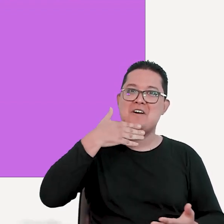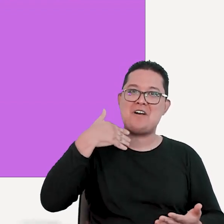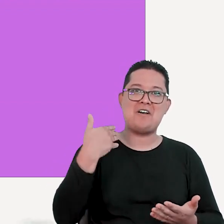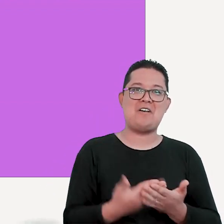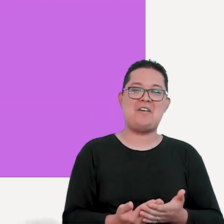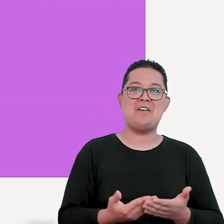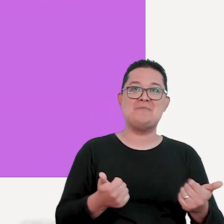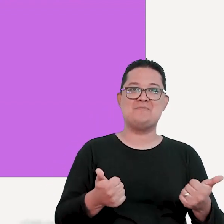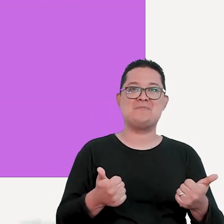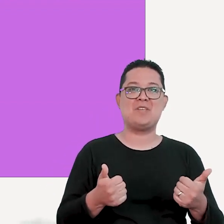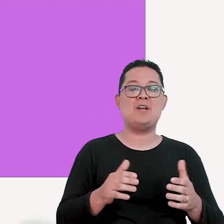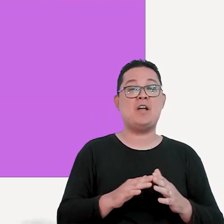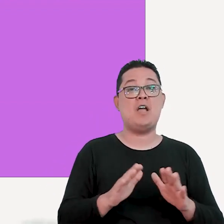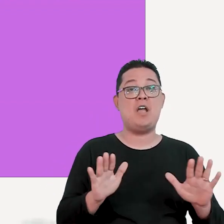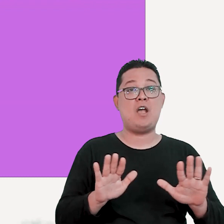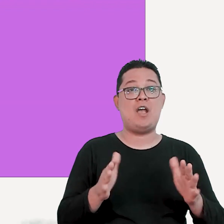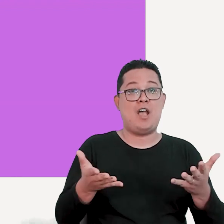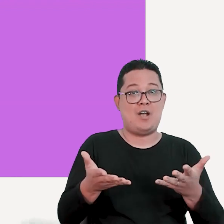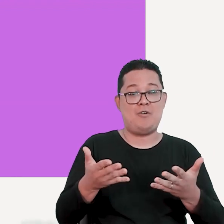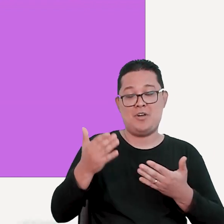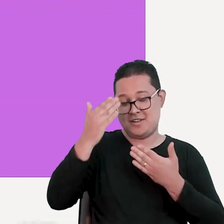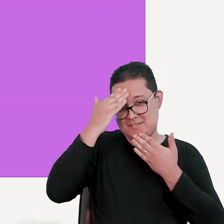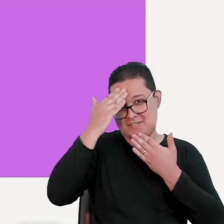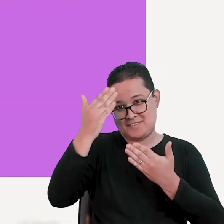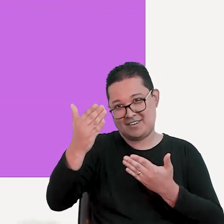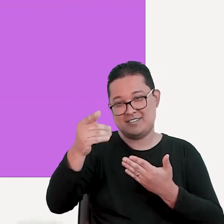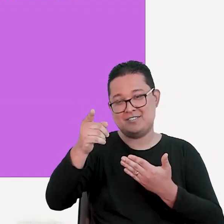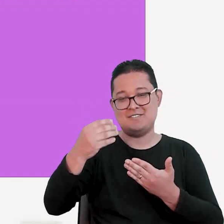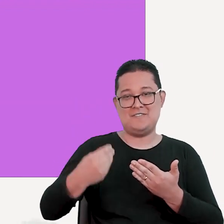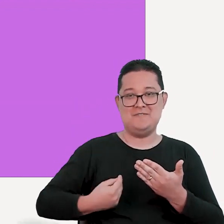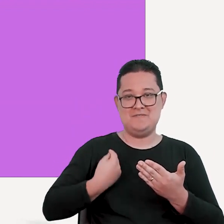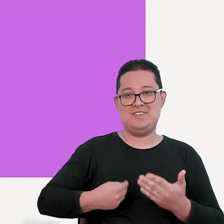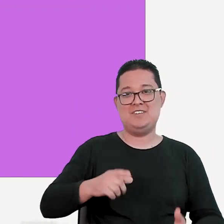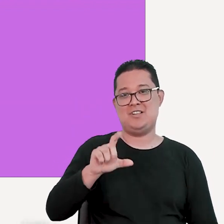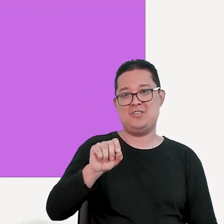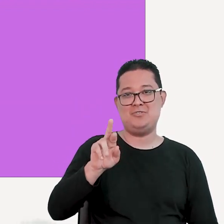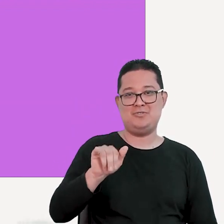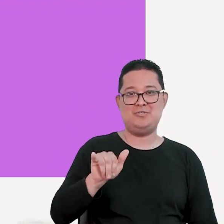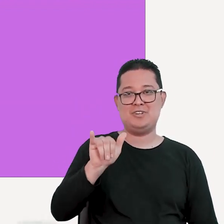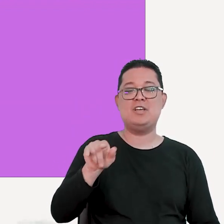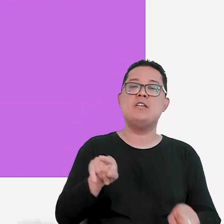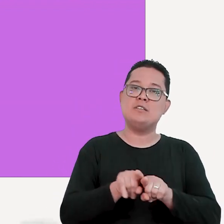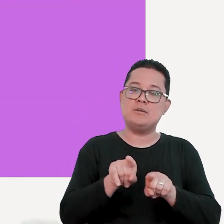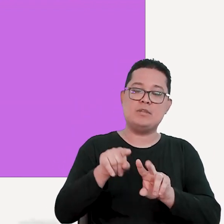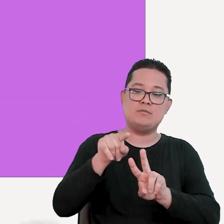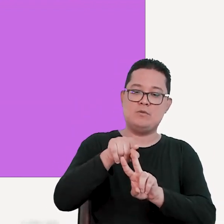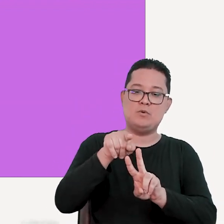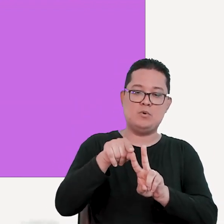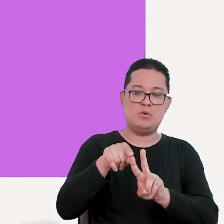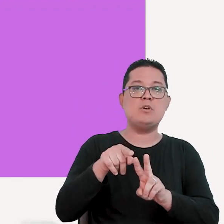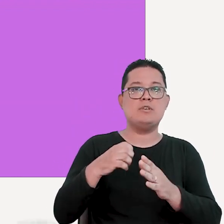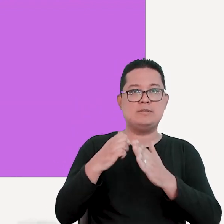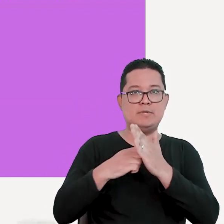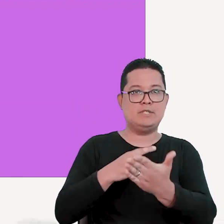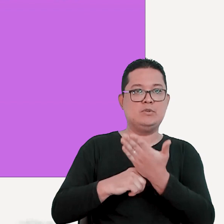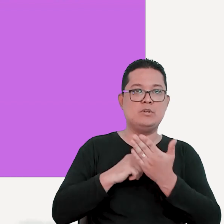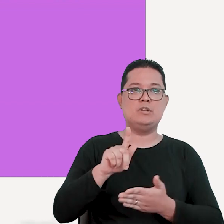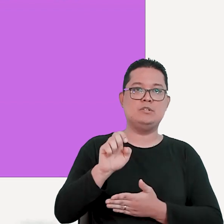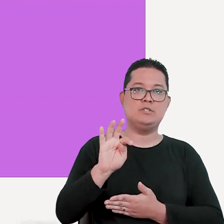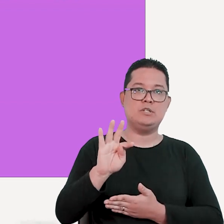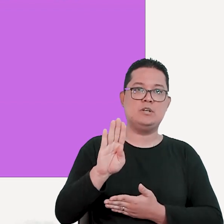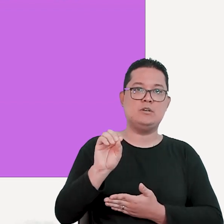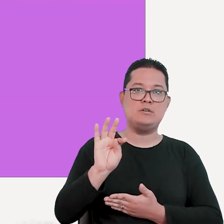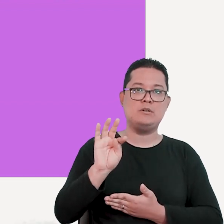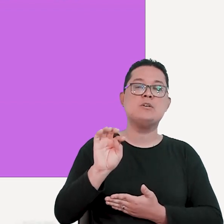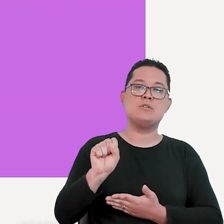agradecer pela participação dela aqui com a gente e também agradecer aos nossos patrocinadores, a GetBots, a